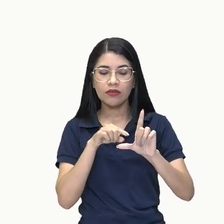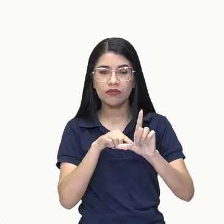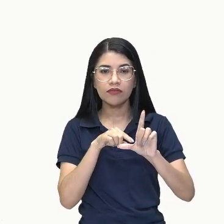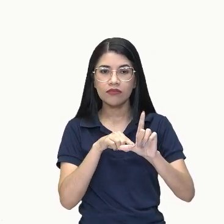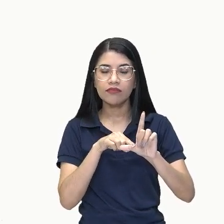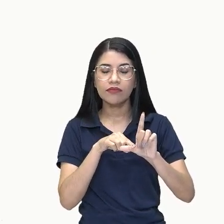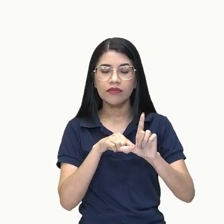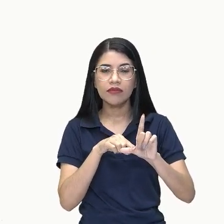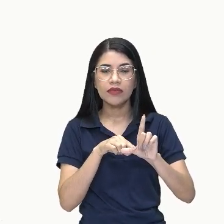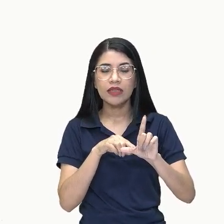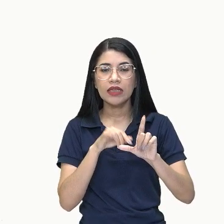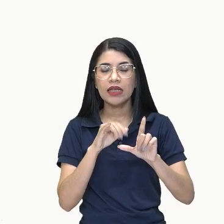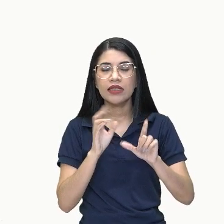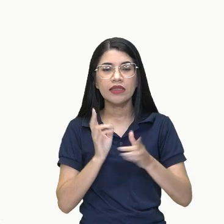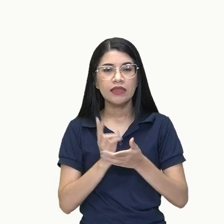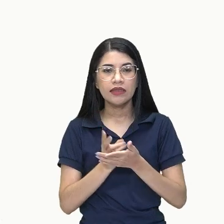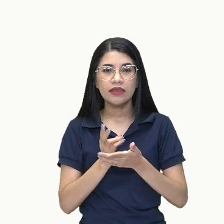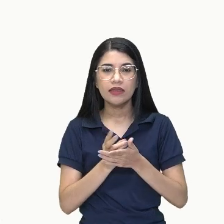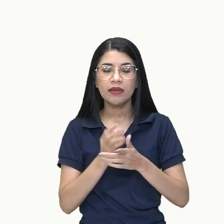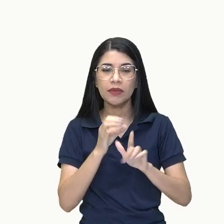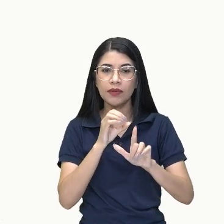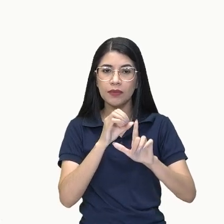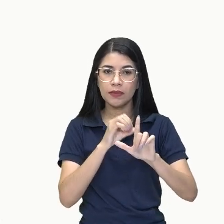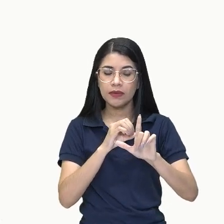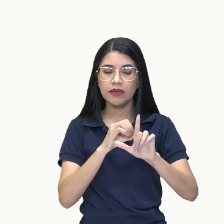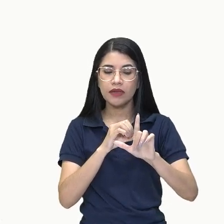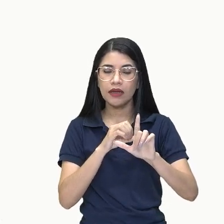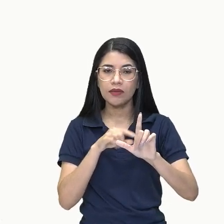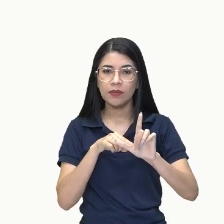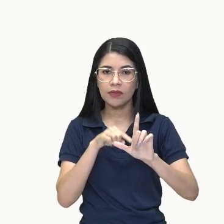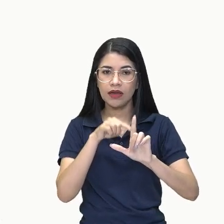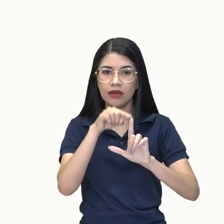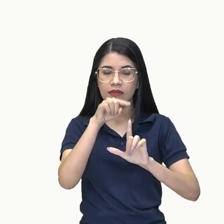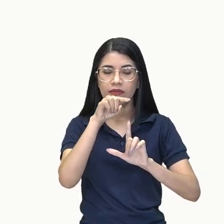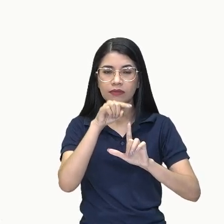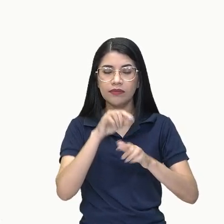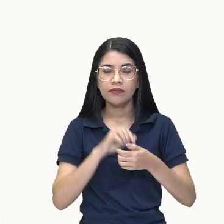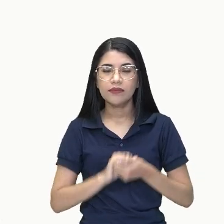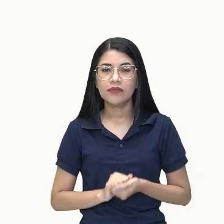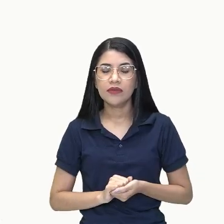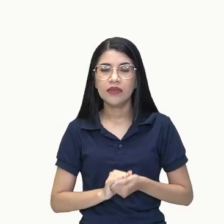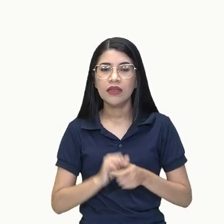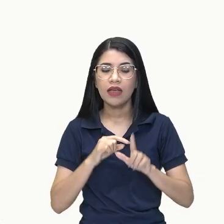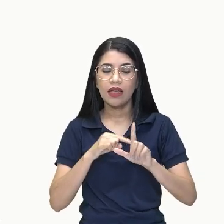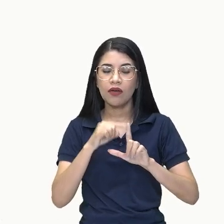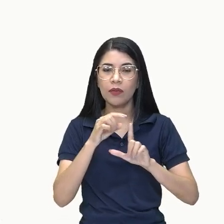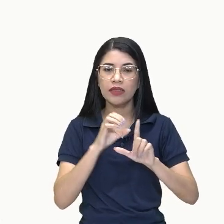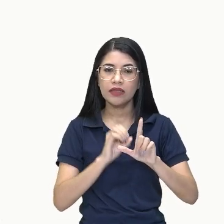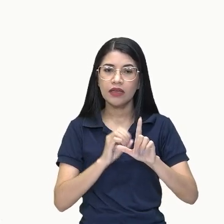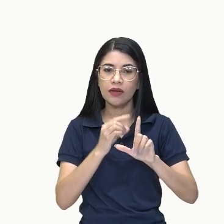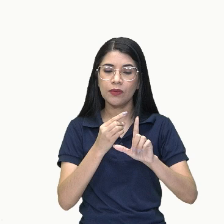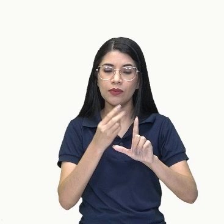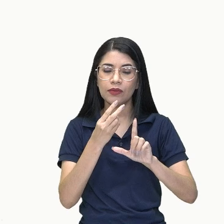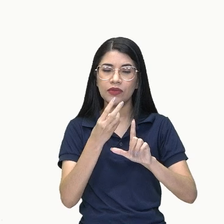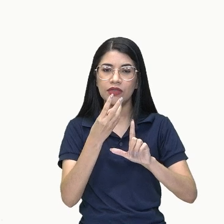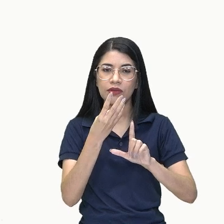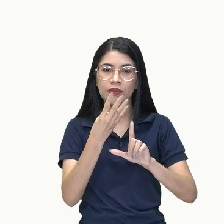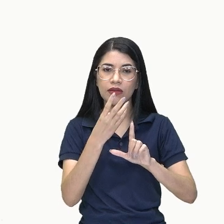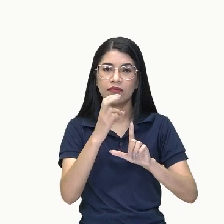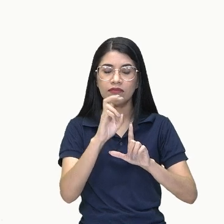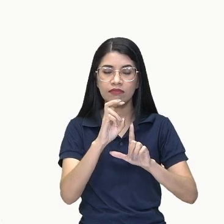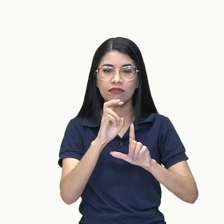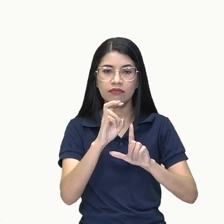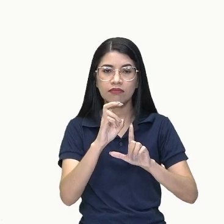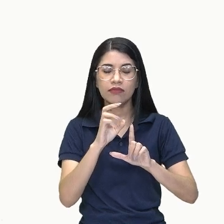a origem, o zero do y está bem aí nesse encontro. E como é que a gente começa a contar? 0, 1, 2, 3. É por